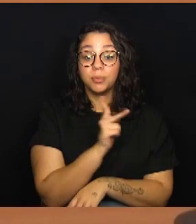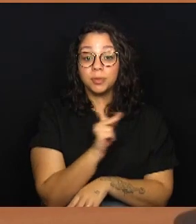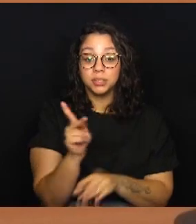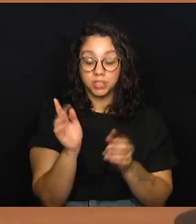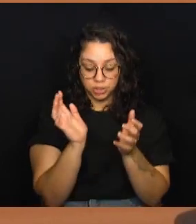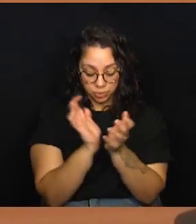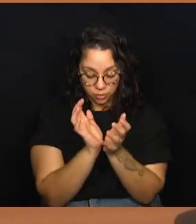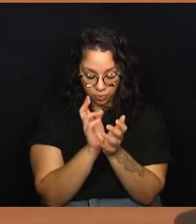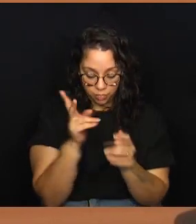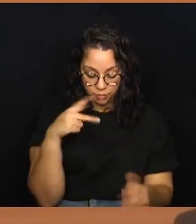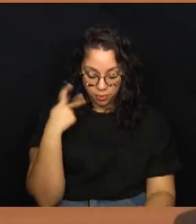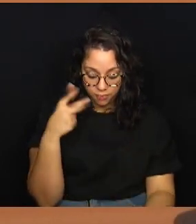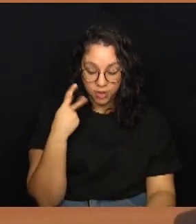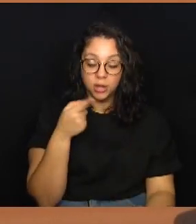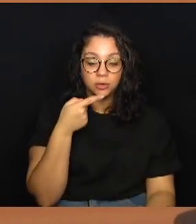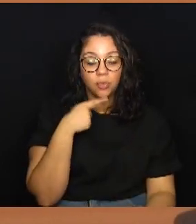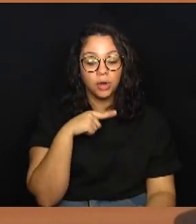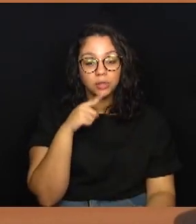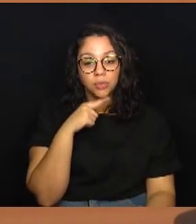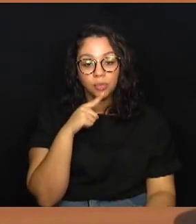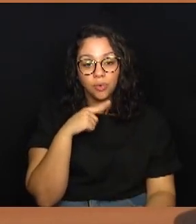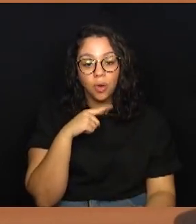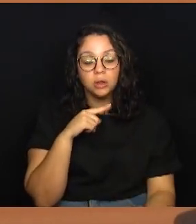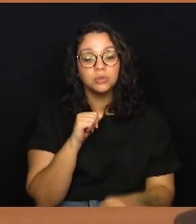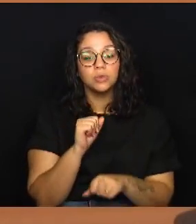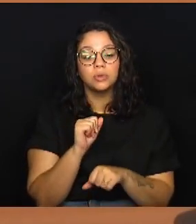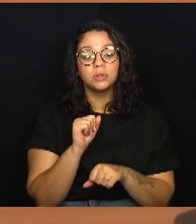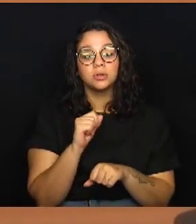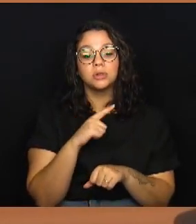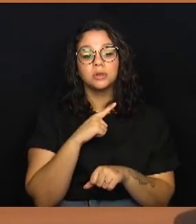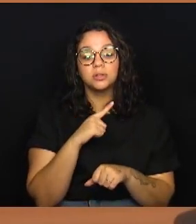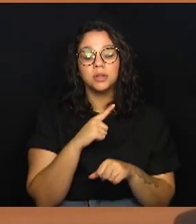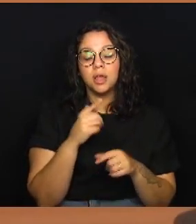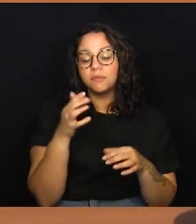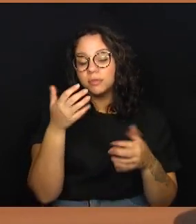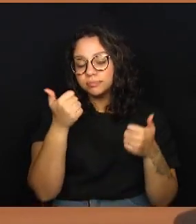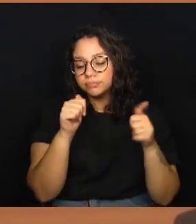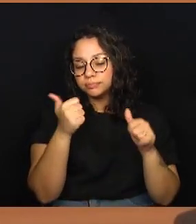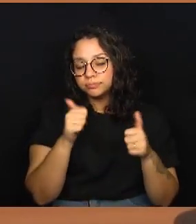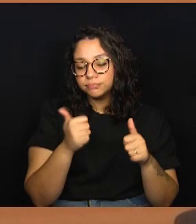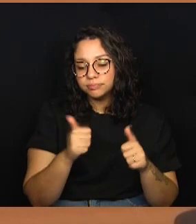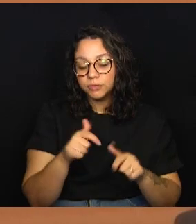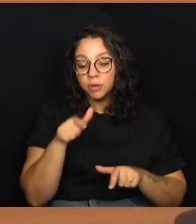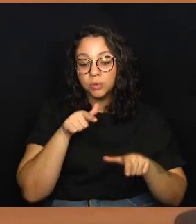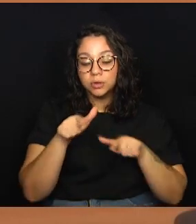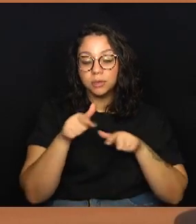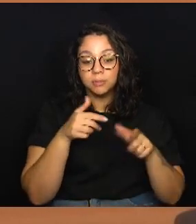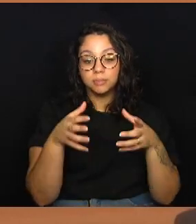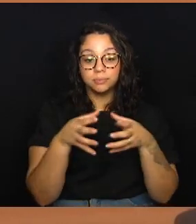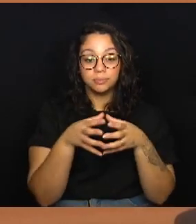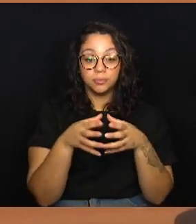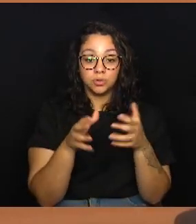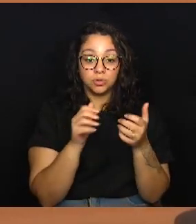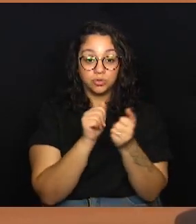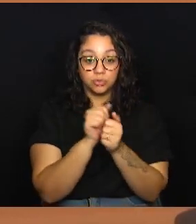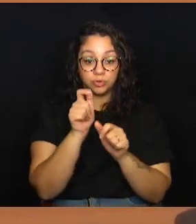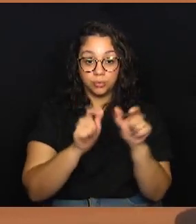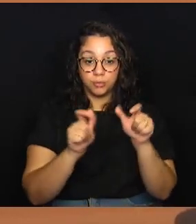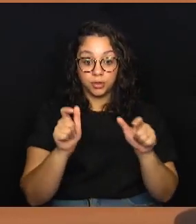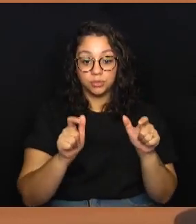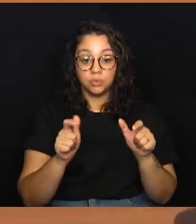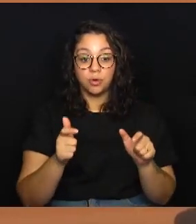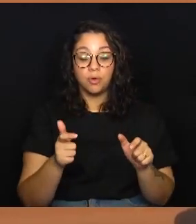ao término o presidente da Comissão o vereador Eduardo magoga abordou o trabalho que a comissão realiza